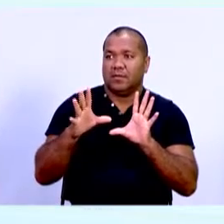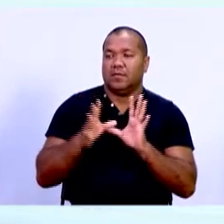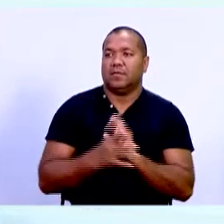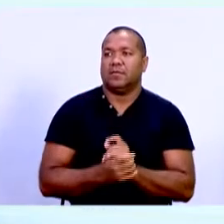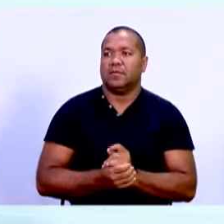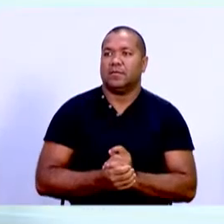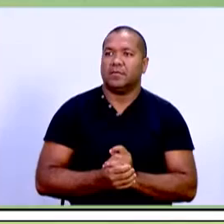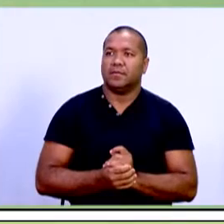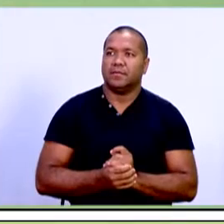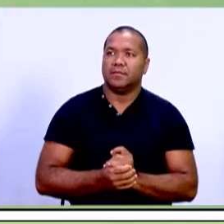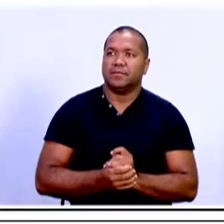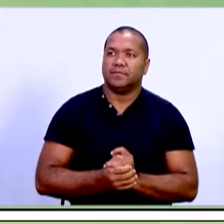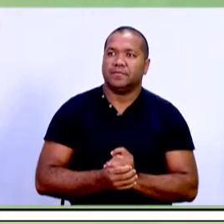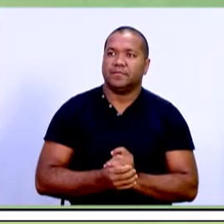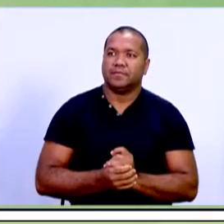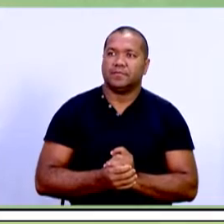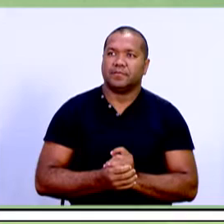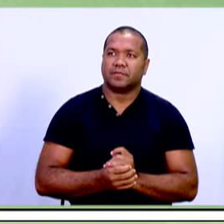livre.